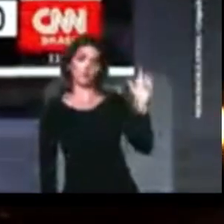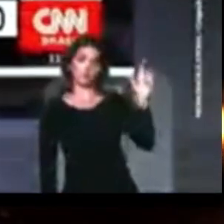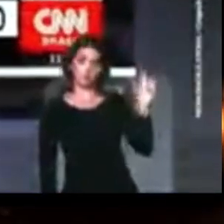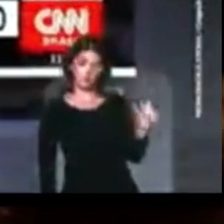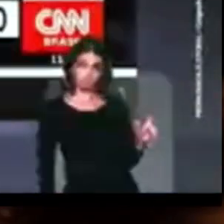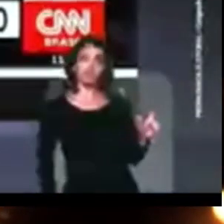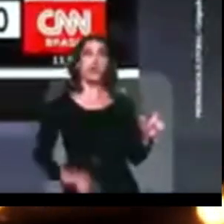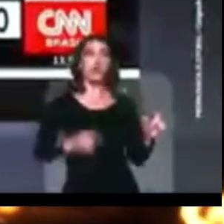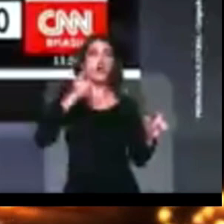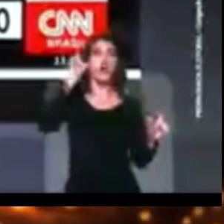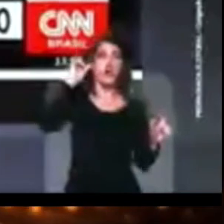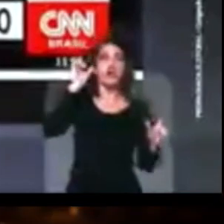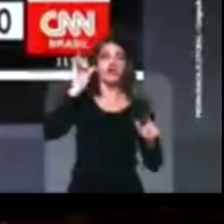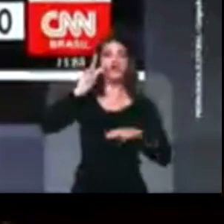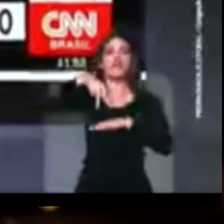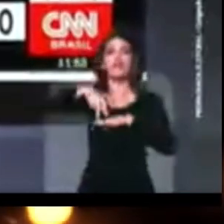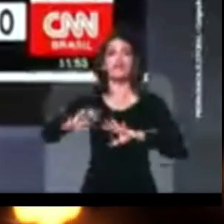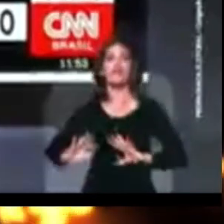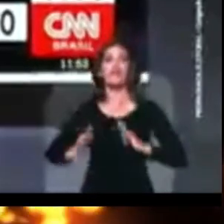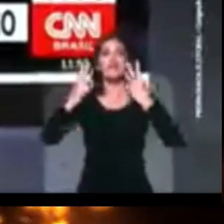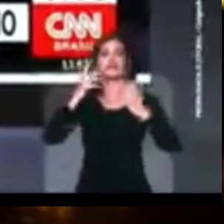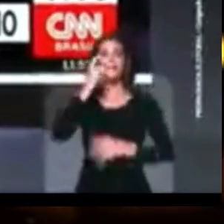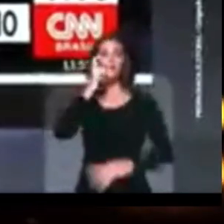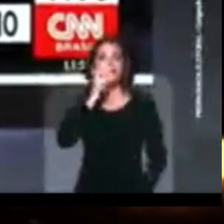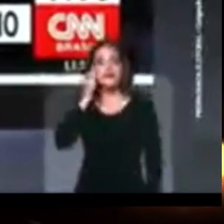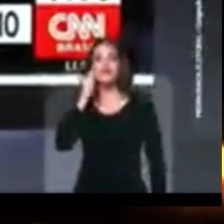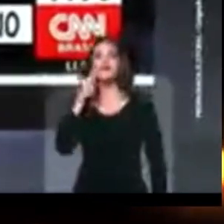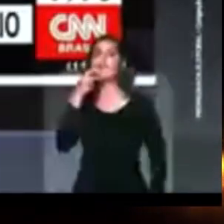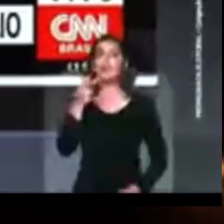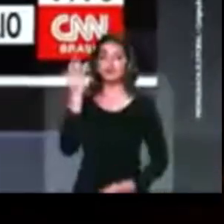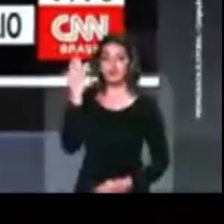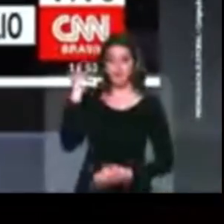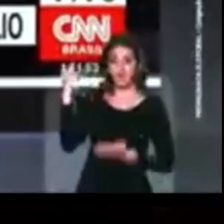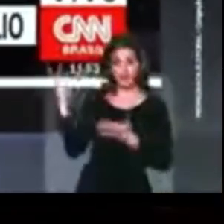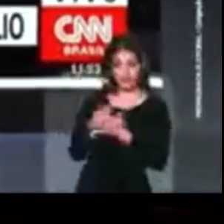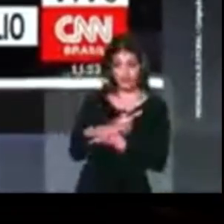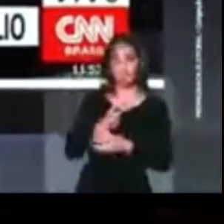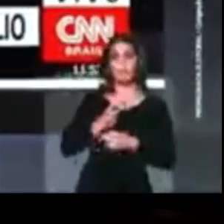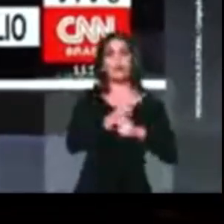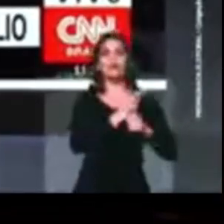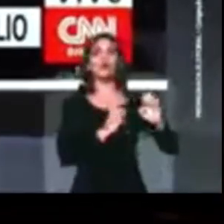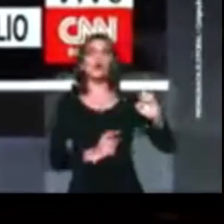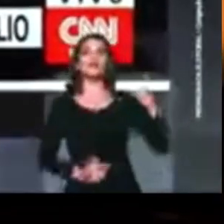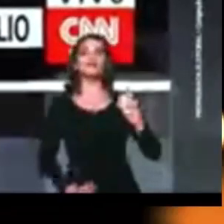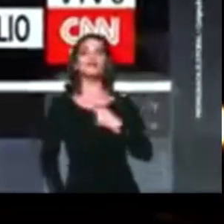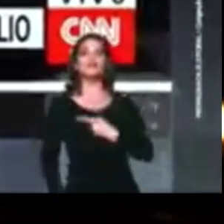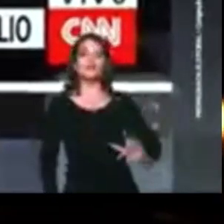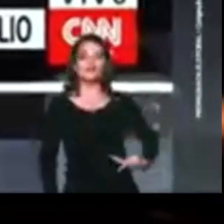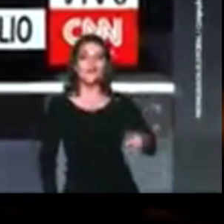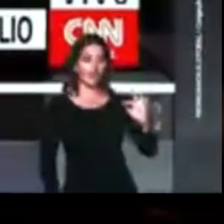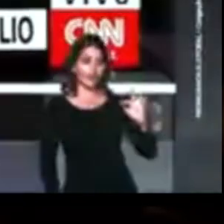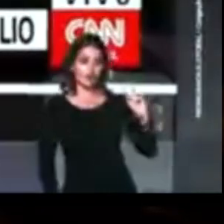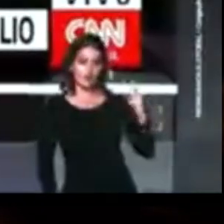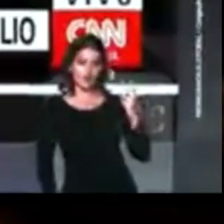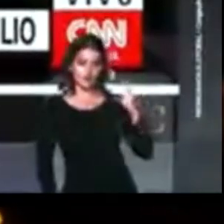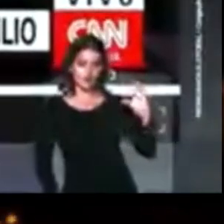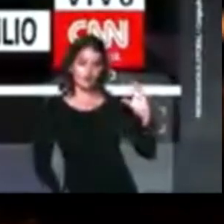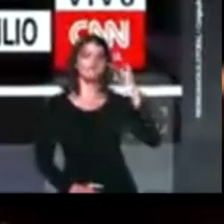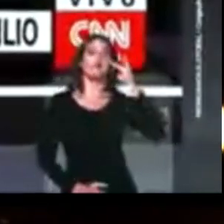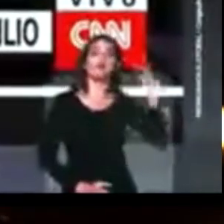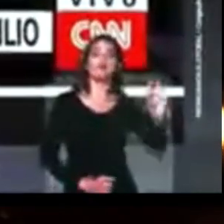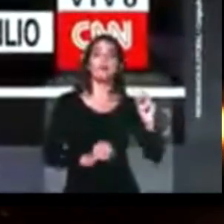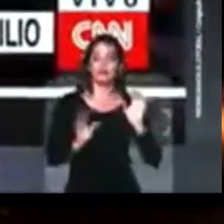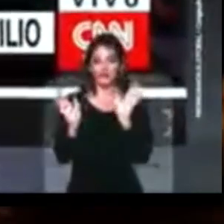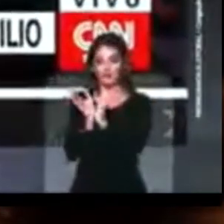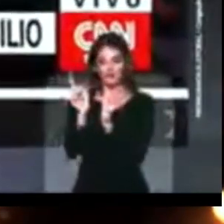da Silva disse ontem, durante evento em Maceió, que procurou o ex-presidente Fernando Henrique Cardoso para